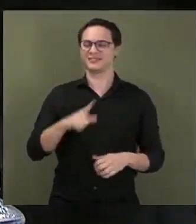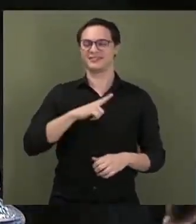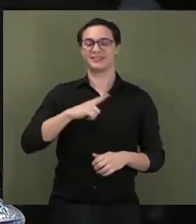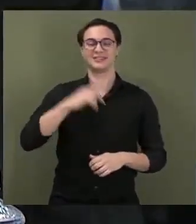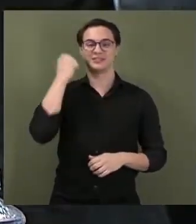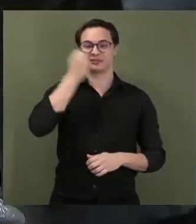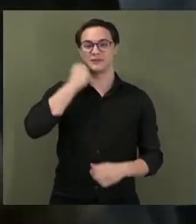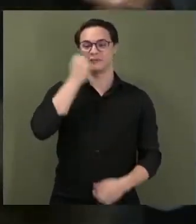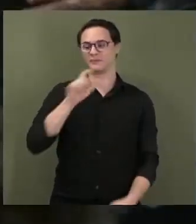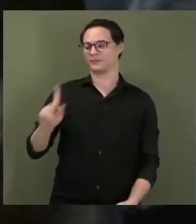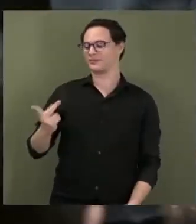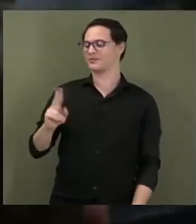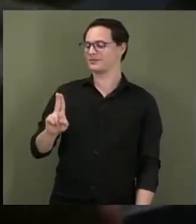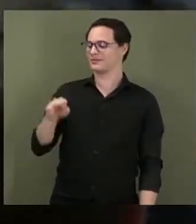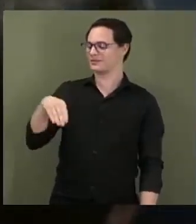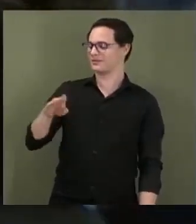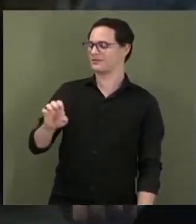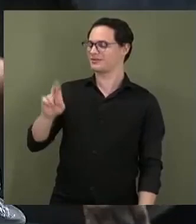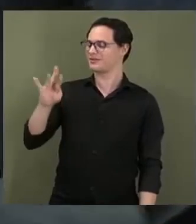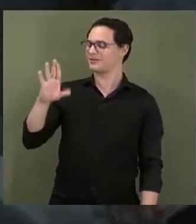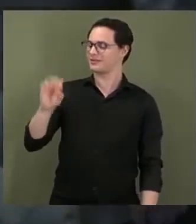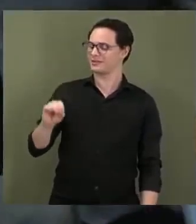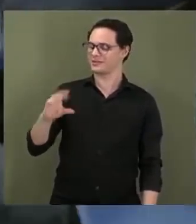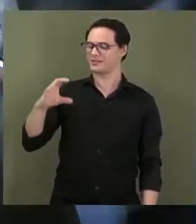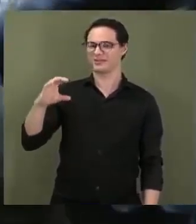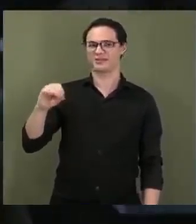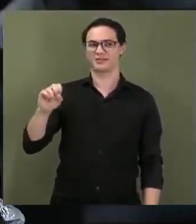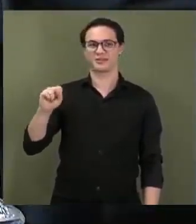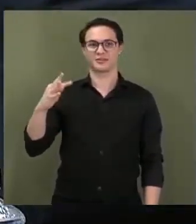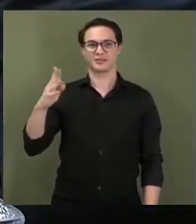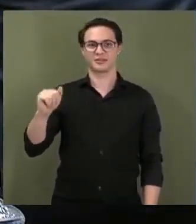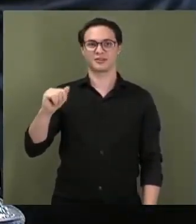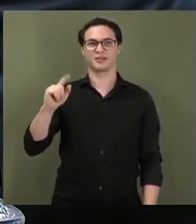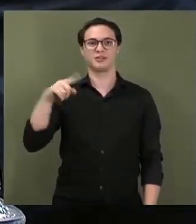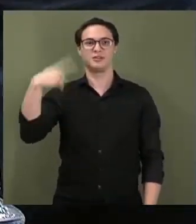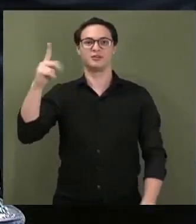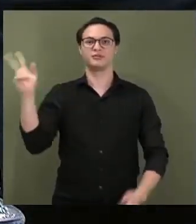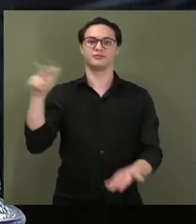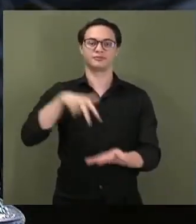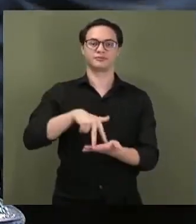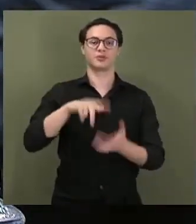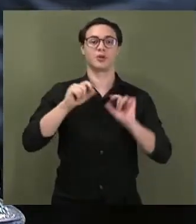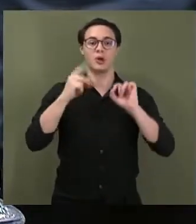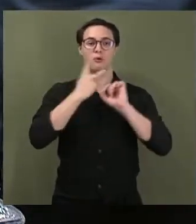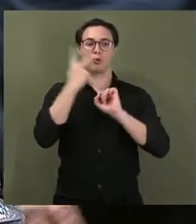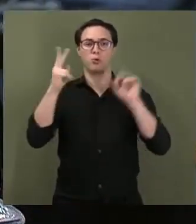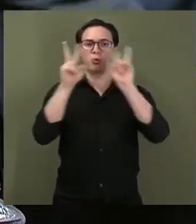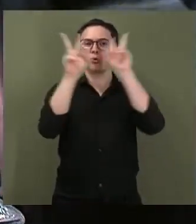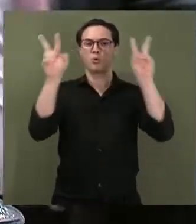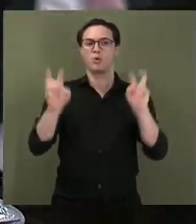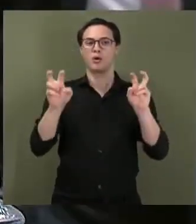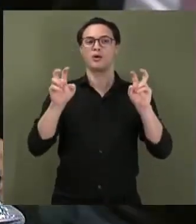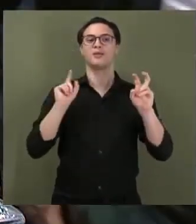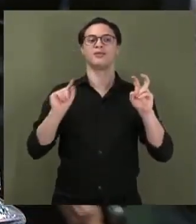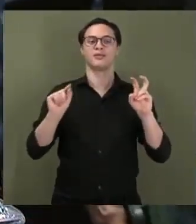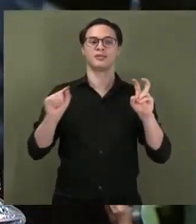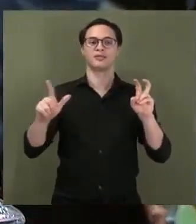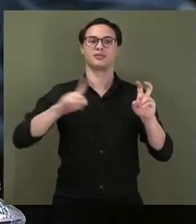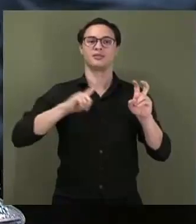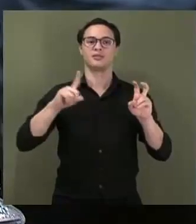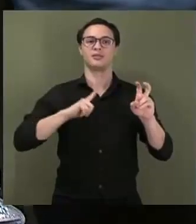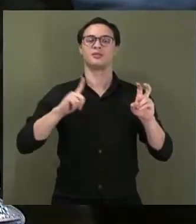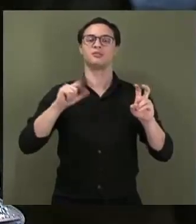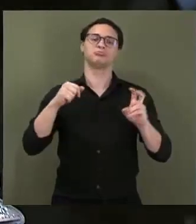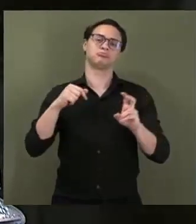Costa, que há pouco tempo veio aqui ao plenário e falou a respeito de uma ação que ele impetrou, que é